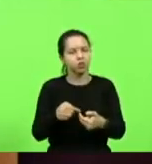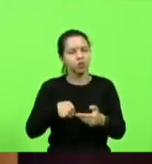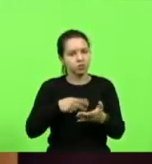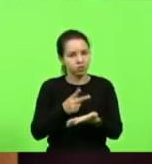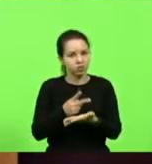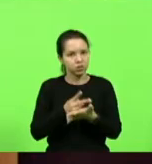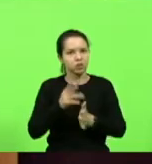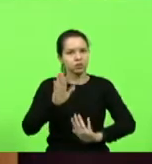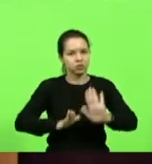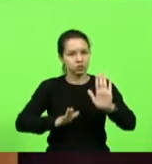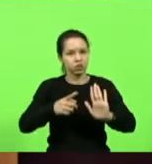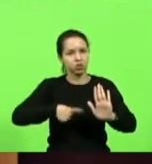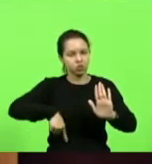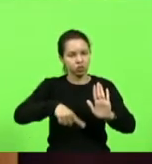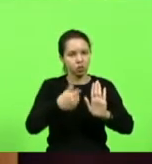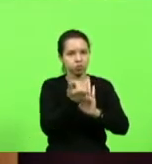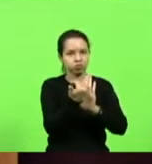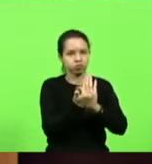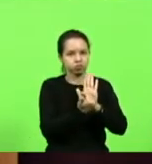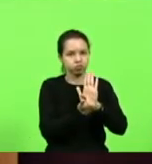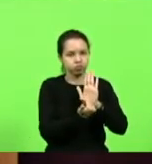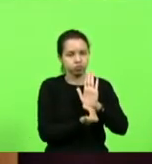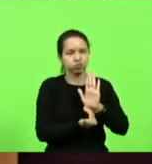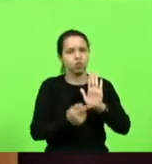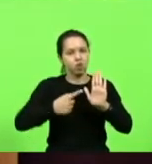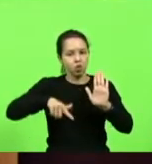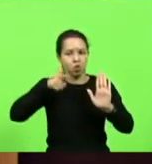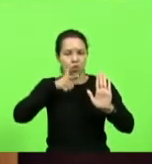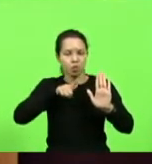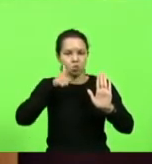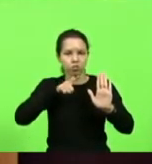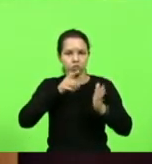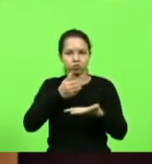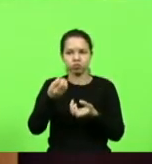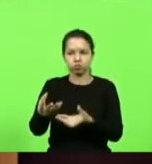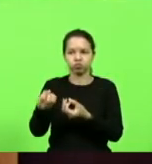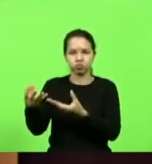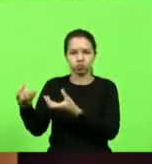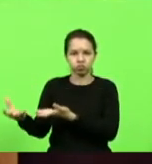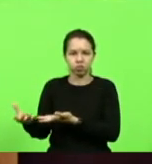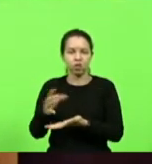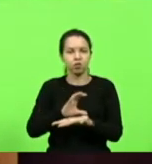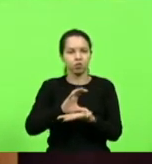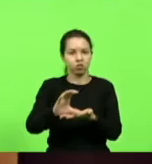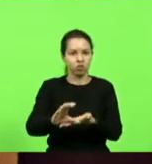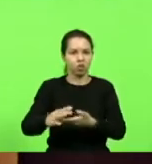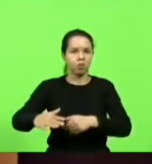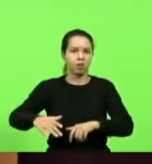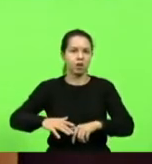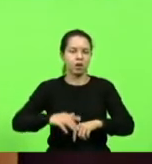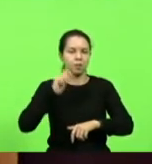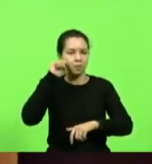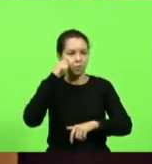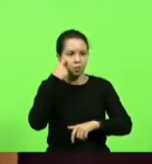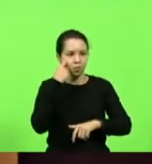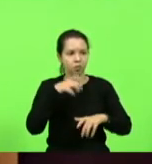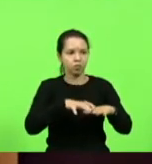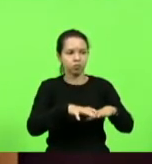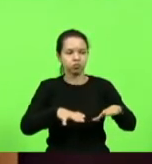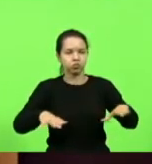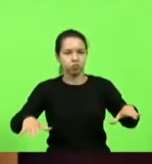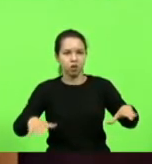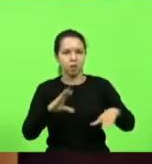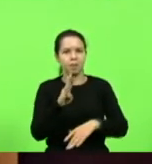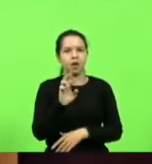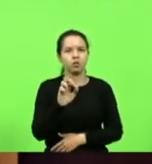conseguimos conquistar e entregar semana passada. Destinamos recursos para pavimentação em Balneário Rincão,